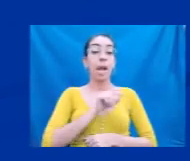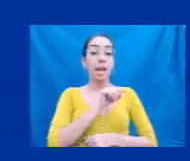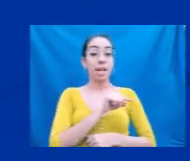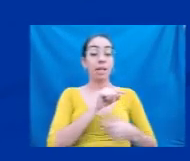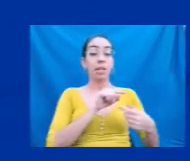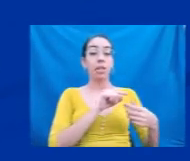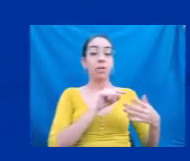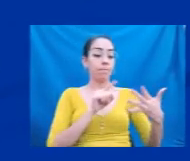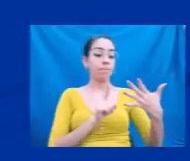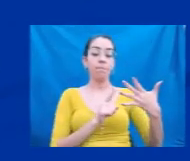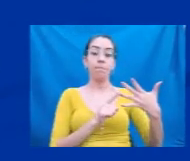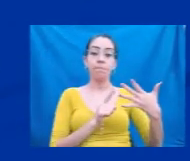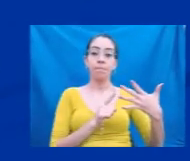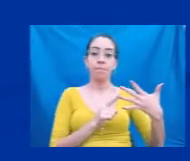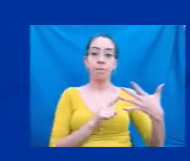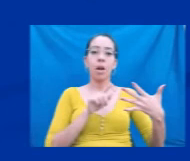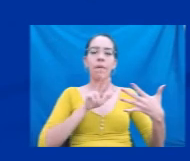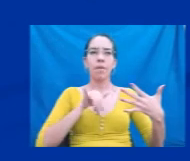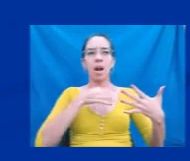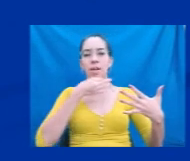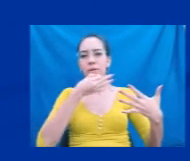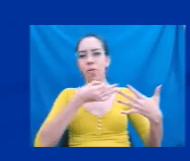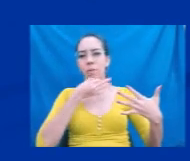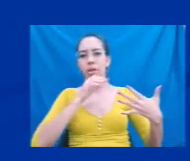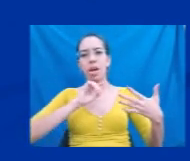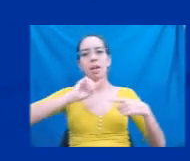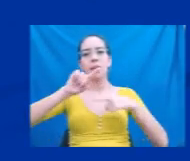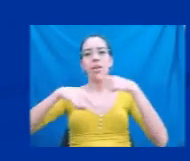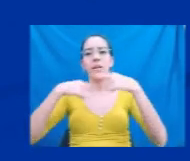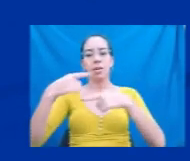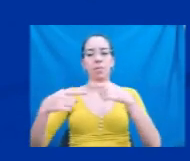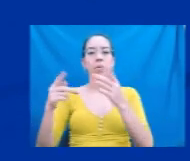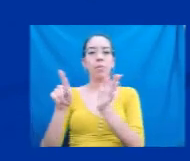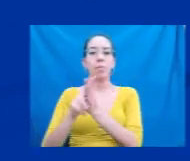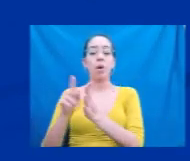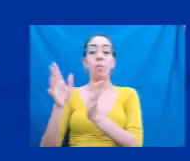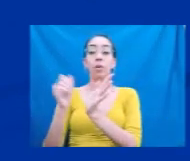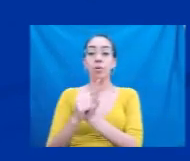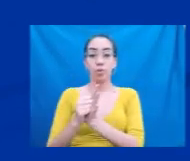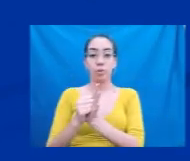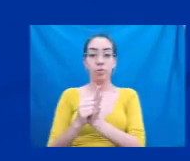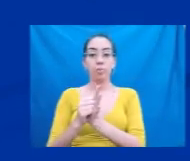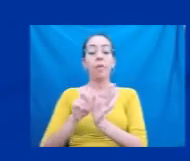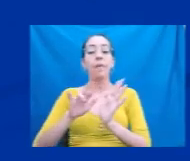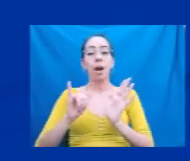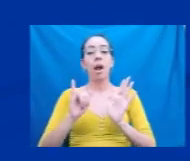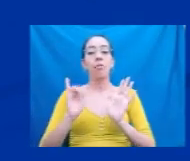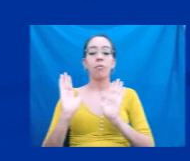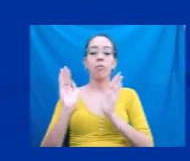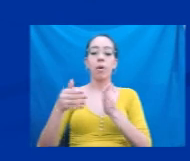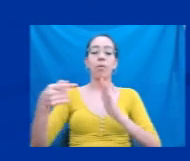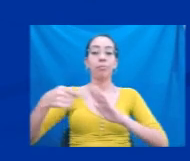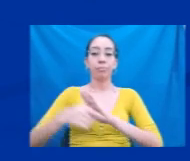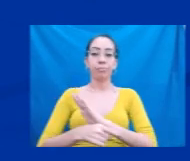gente tiver uma aula que chama registro de laboratório, tá? Aí a gente vai abordar isso aqui que é algo bem importante, né? Vai ficar